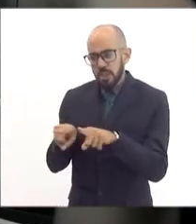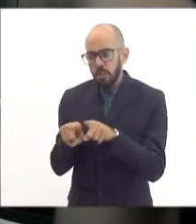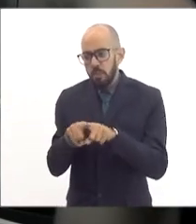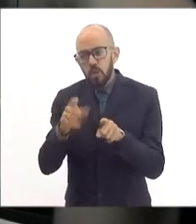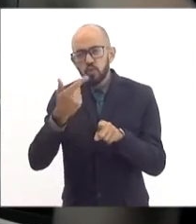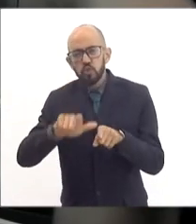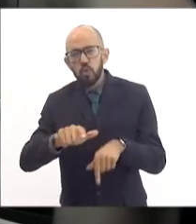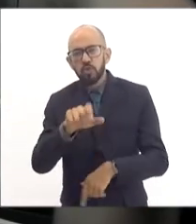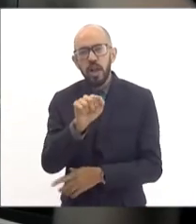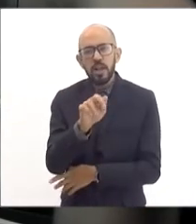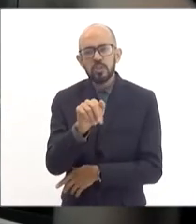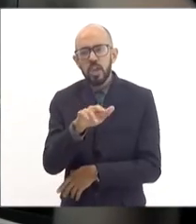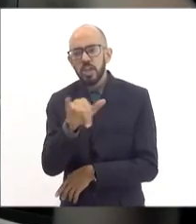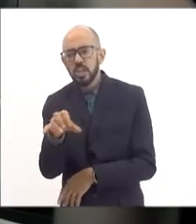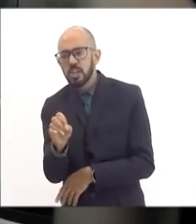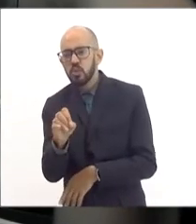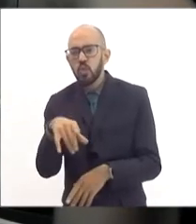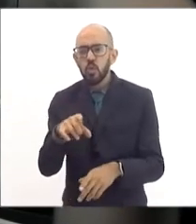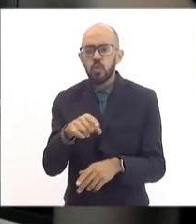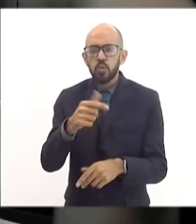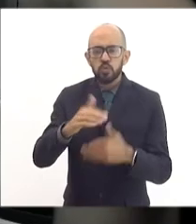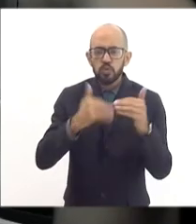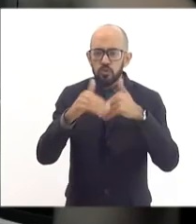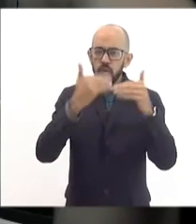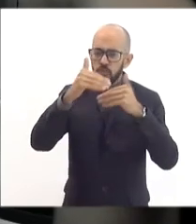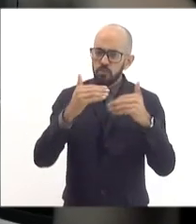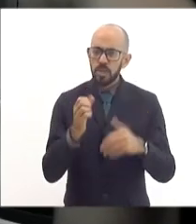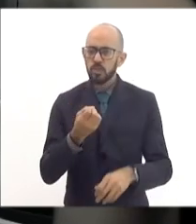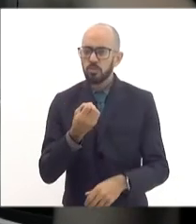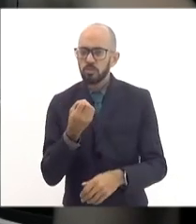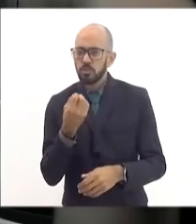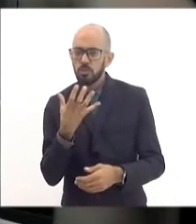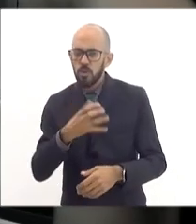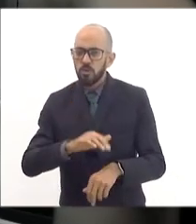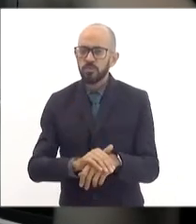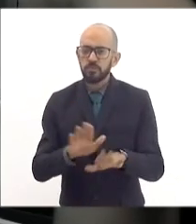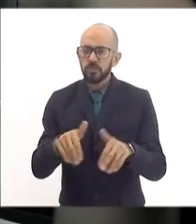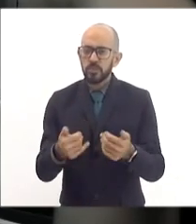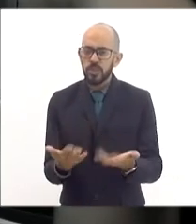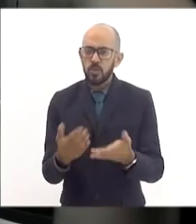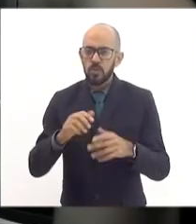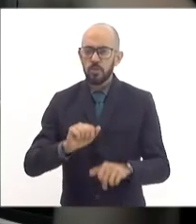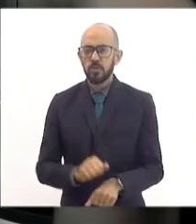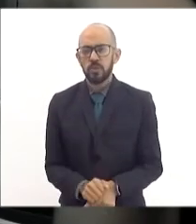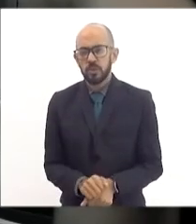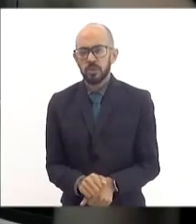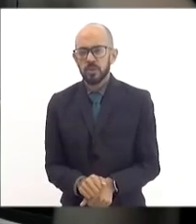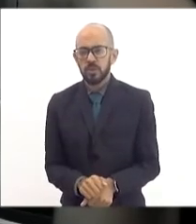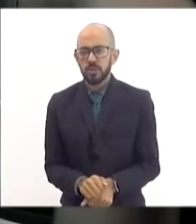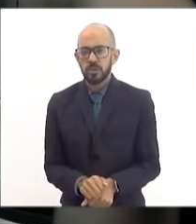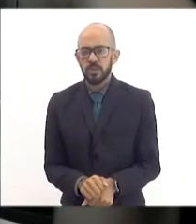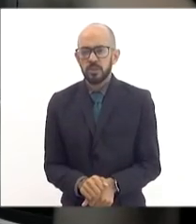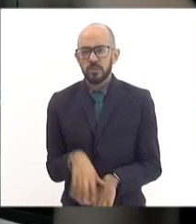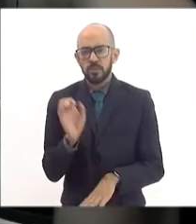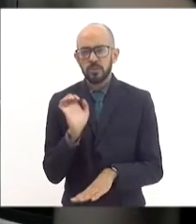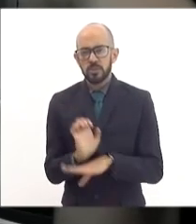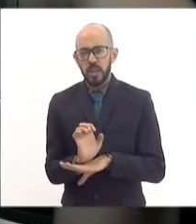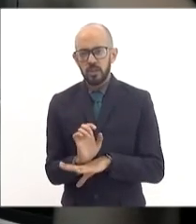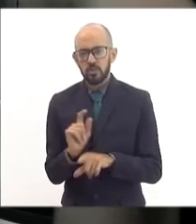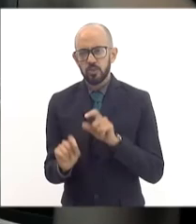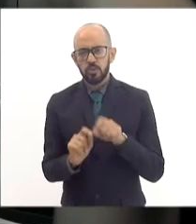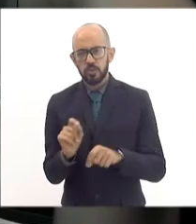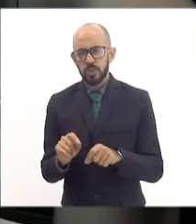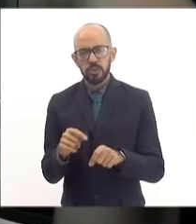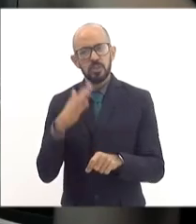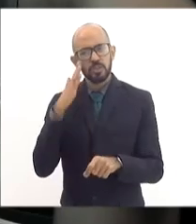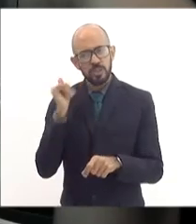da GRIO e tudo, do desenvolvimento. Eu acho que, enfim... o Estado, né, a gente sabe que a gente